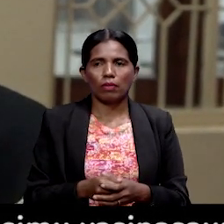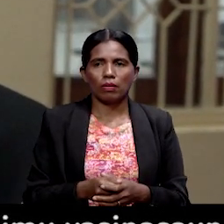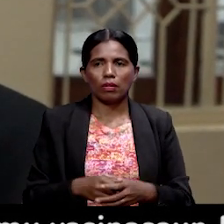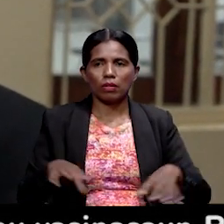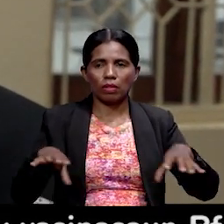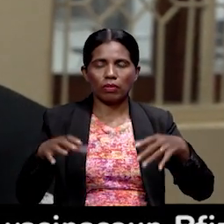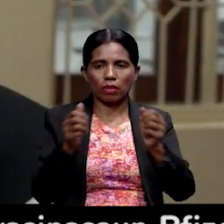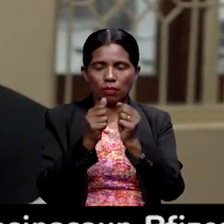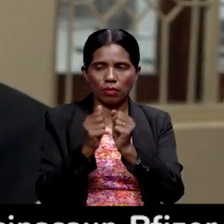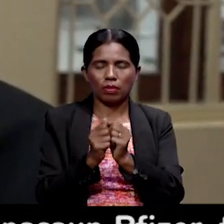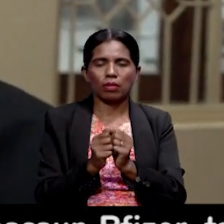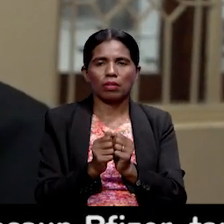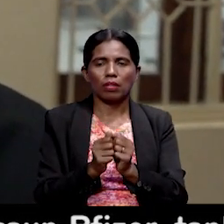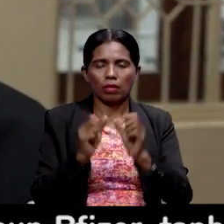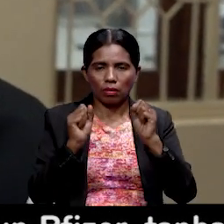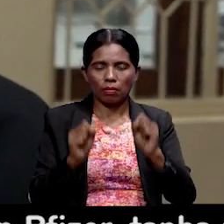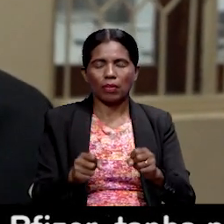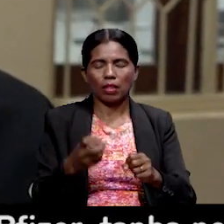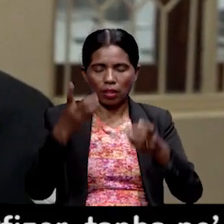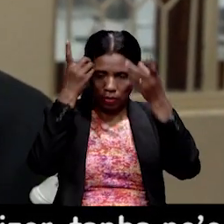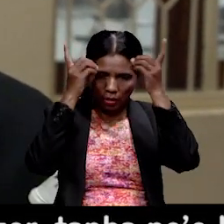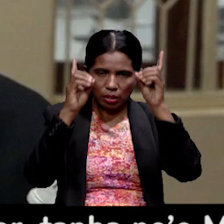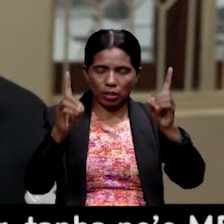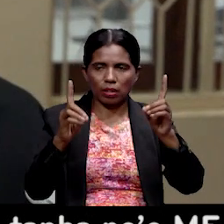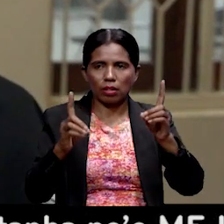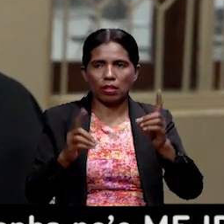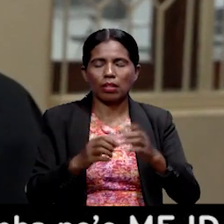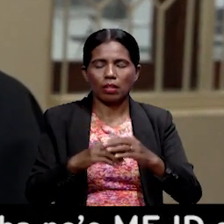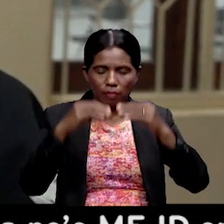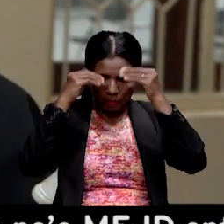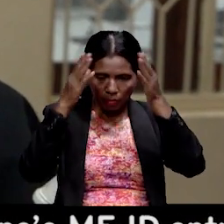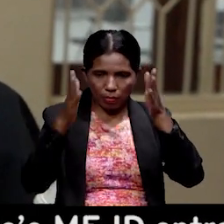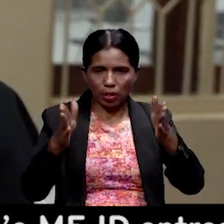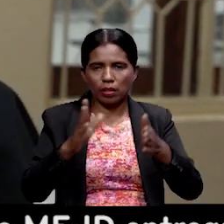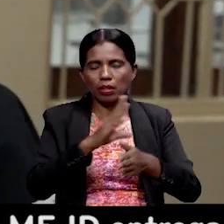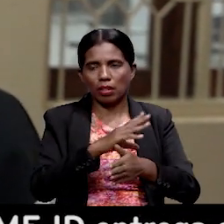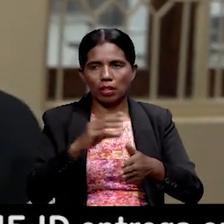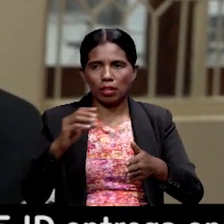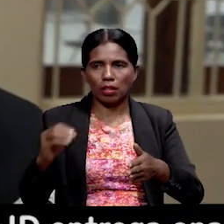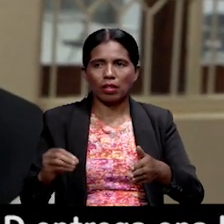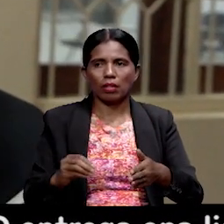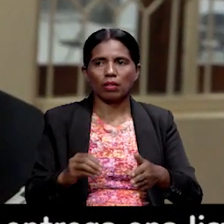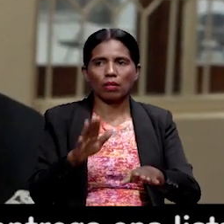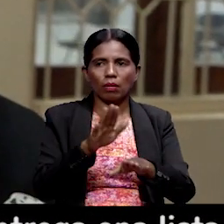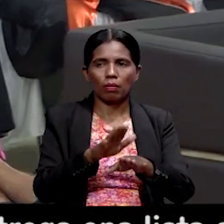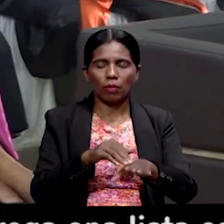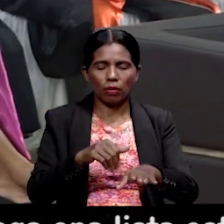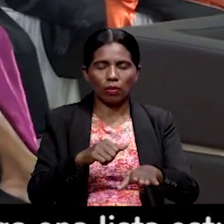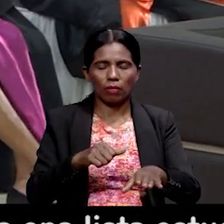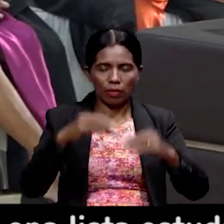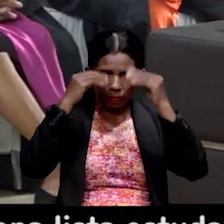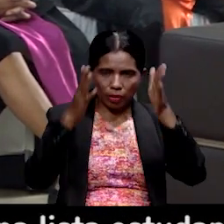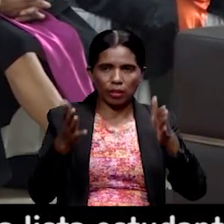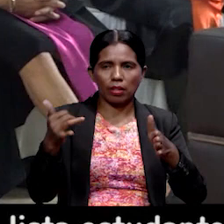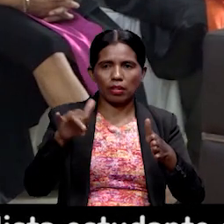colaboradores ida hoto, atu bela ona defini decanos e halo recrutamento ba docentes.